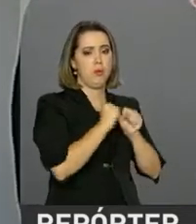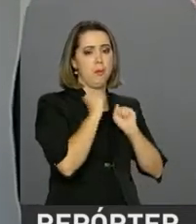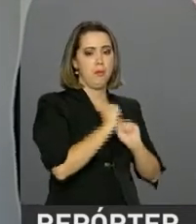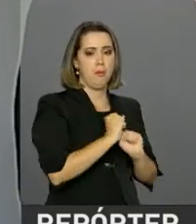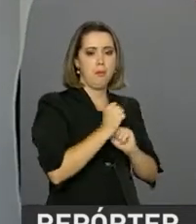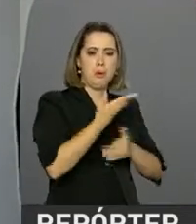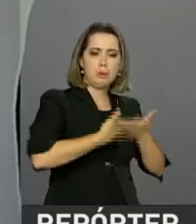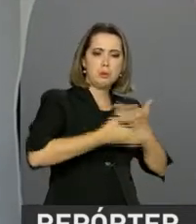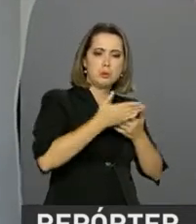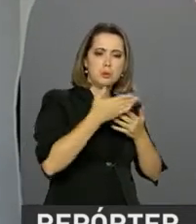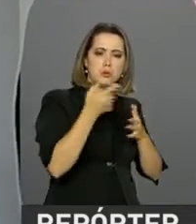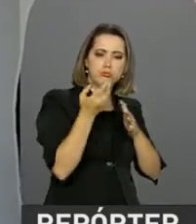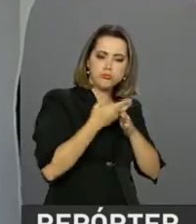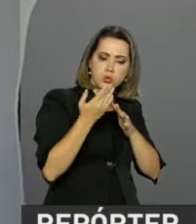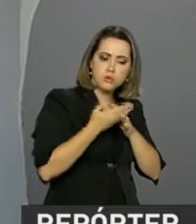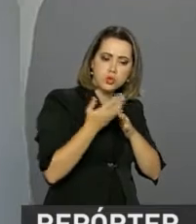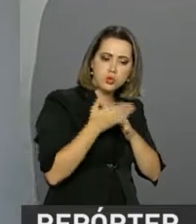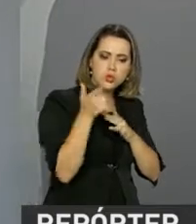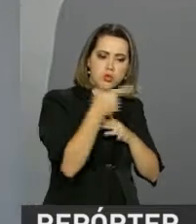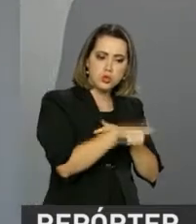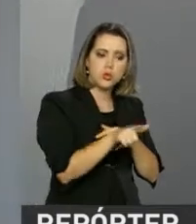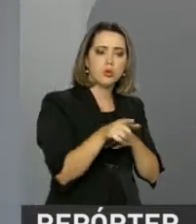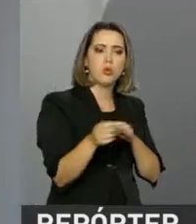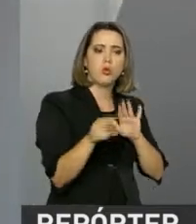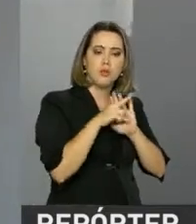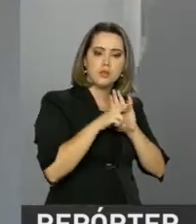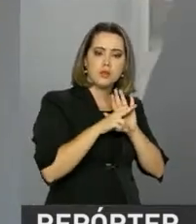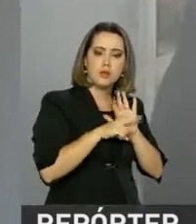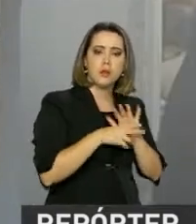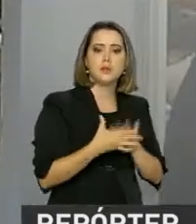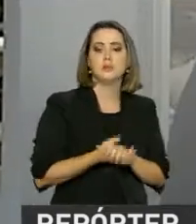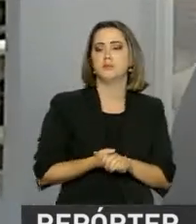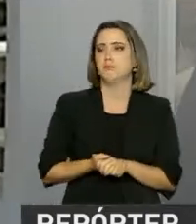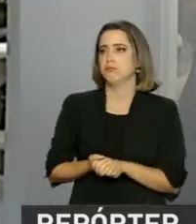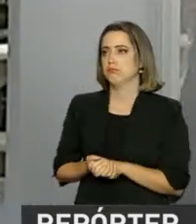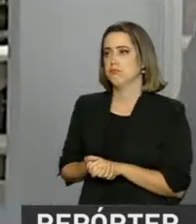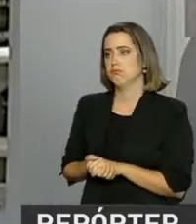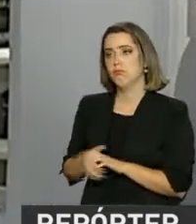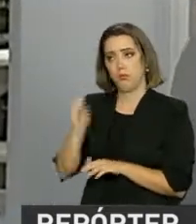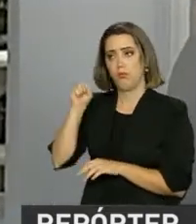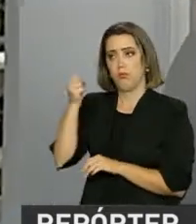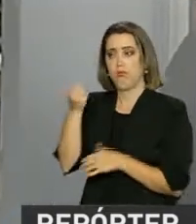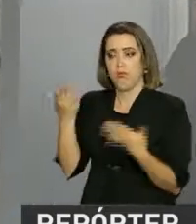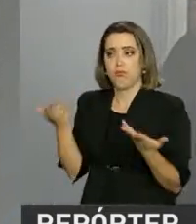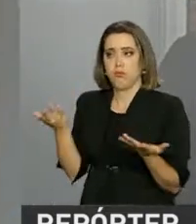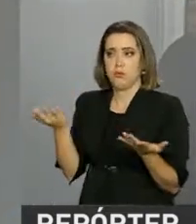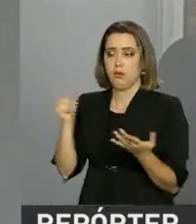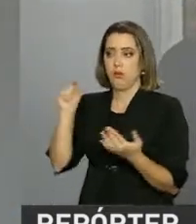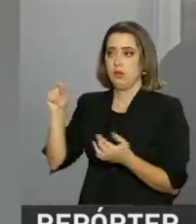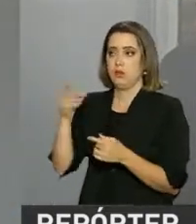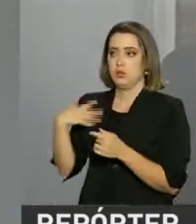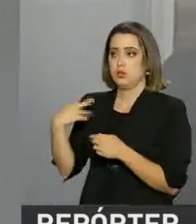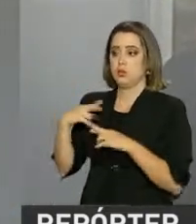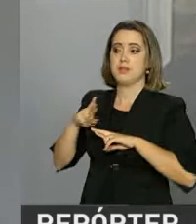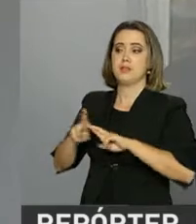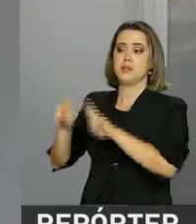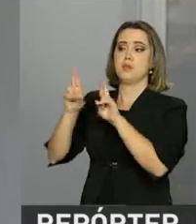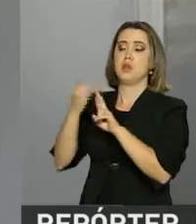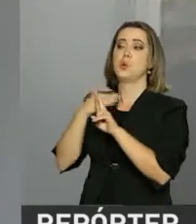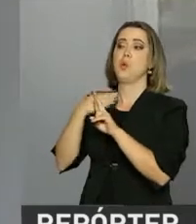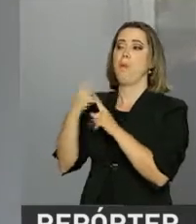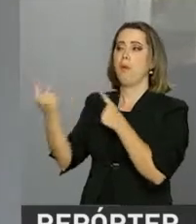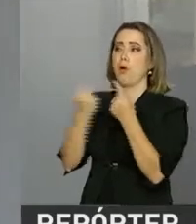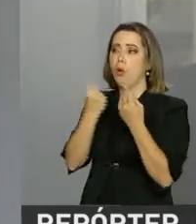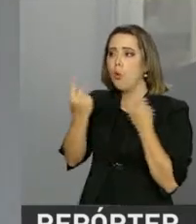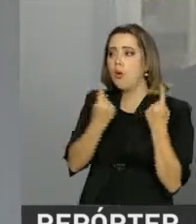negociar minha dívida dentro desta modalidade senhora doralice tudo indica que sim tudo indica que sim ele está esperando as instituições financeiras